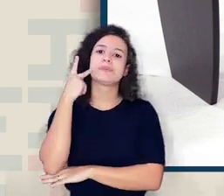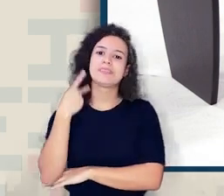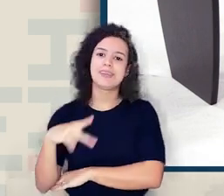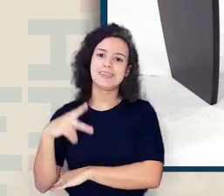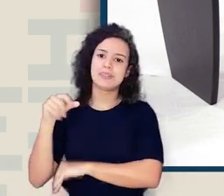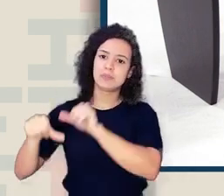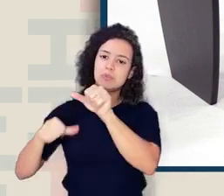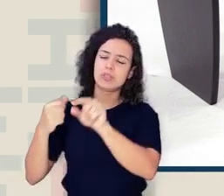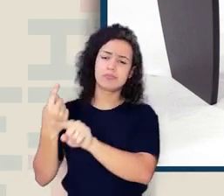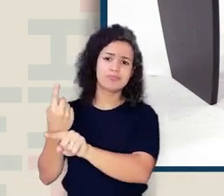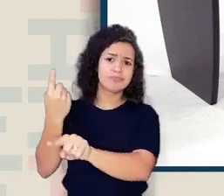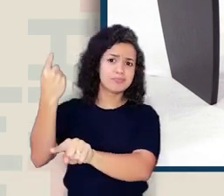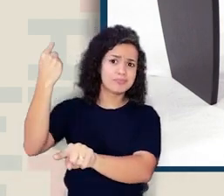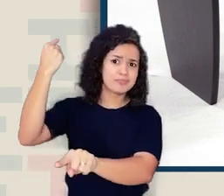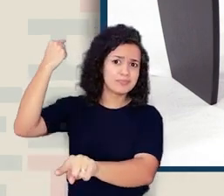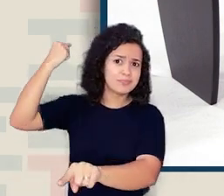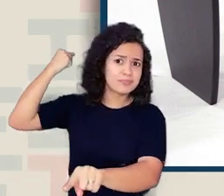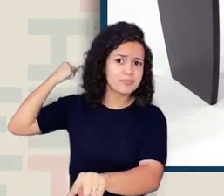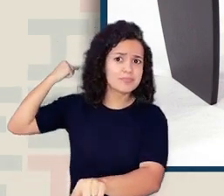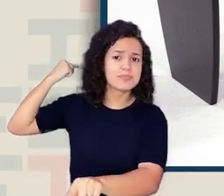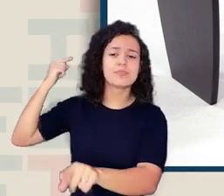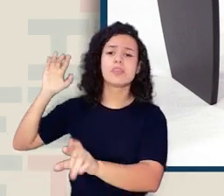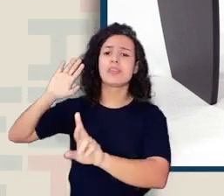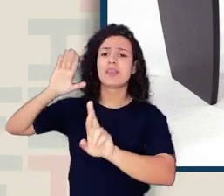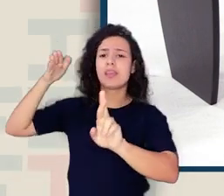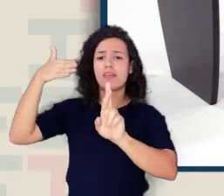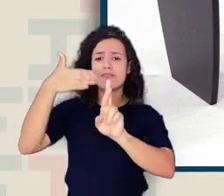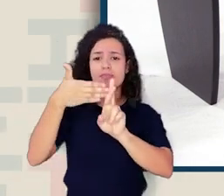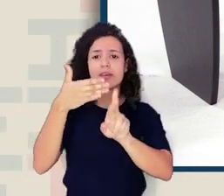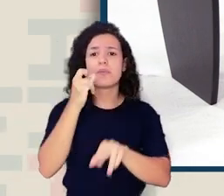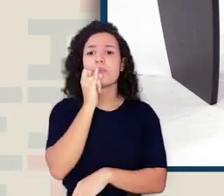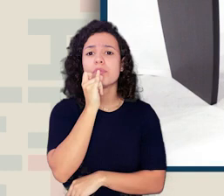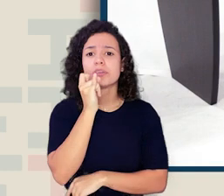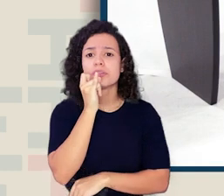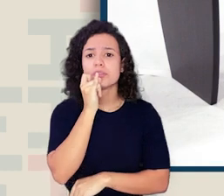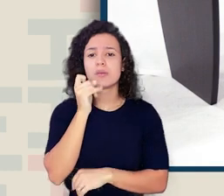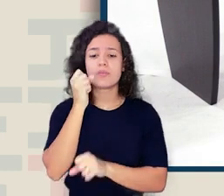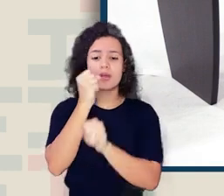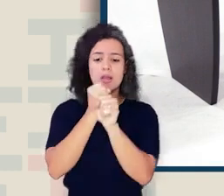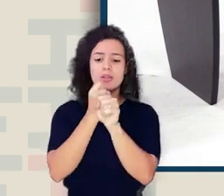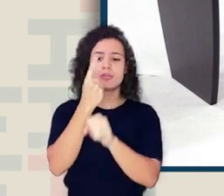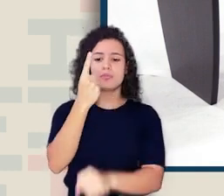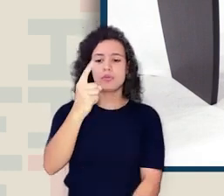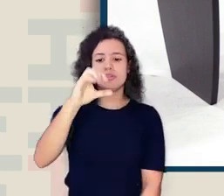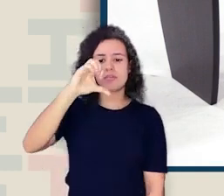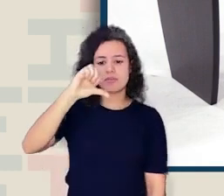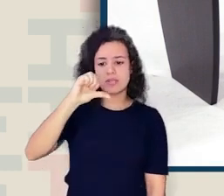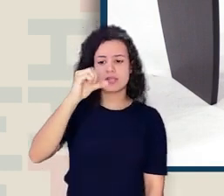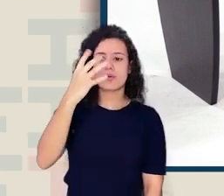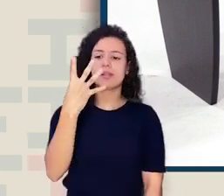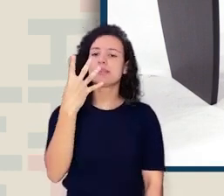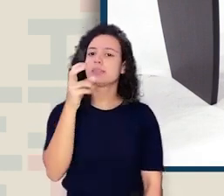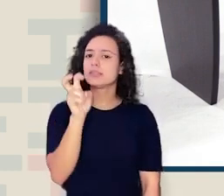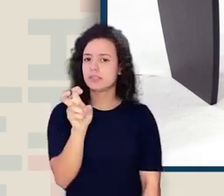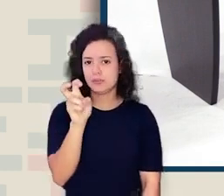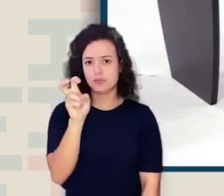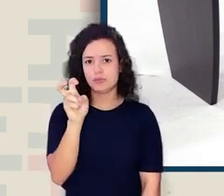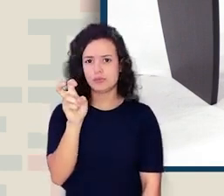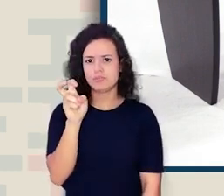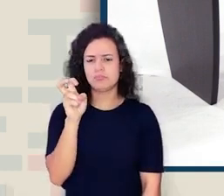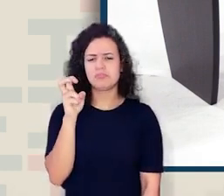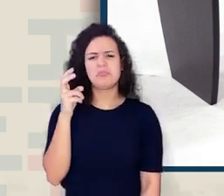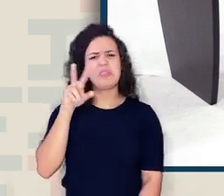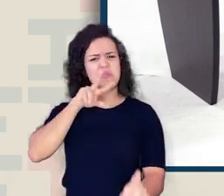maracatu cearense. Então, bem antigamente, quando a gente estava fazendo referência, por exemplo, ao ano de